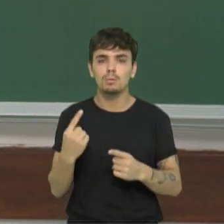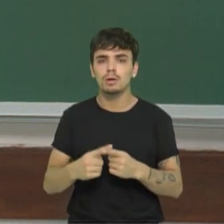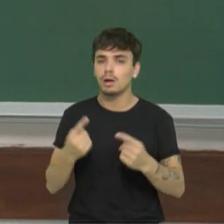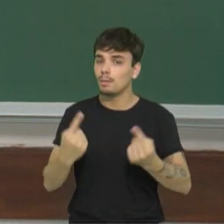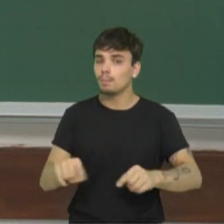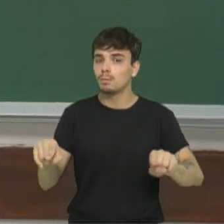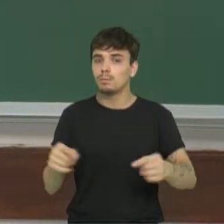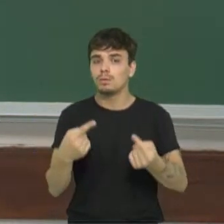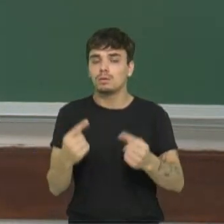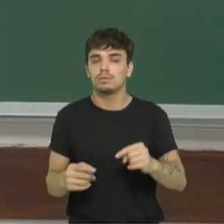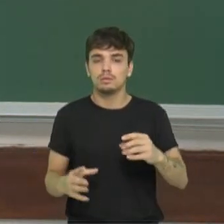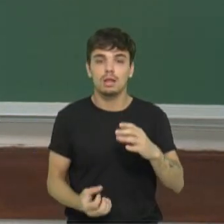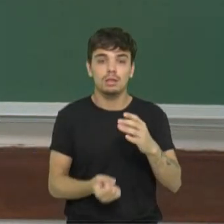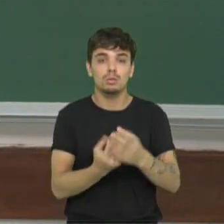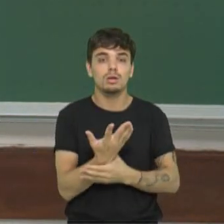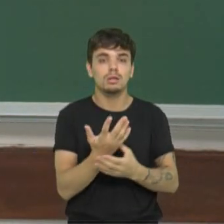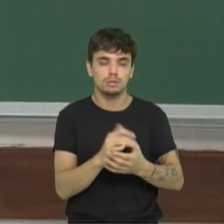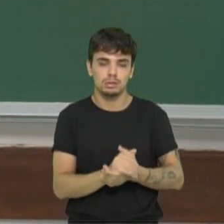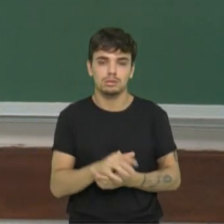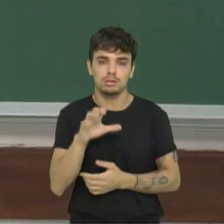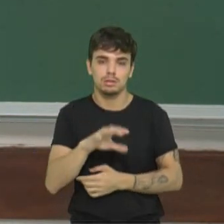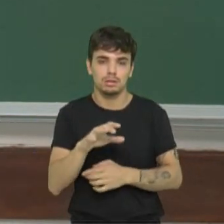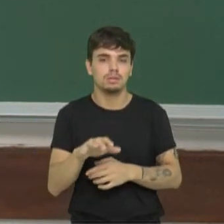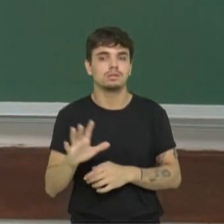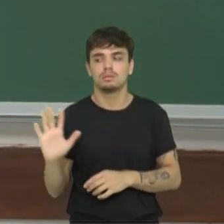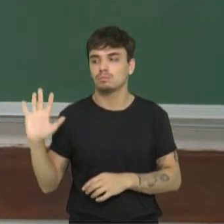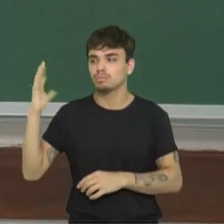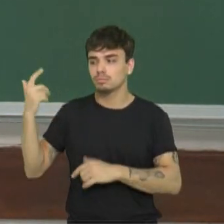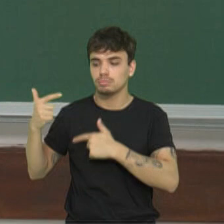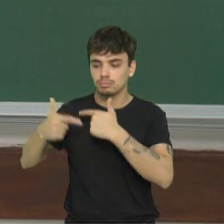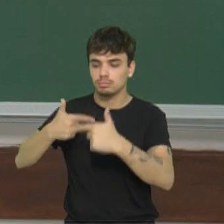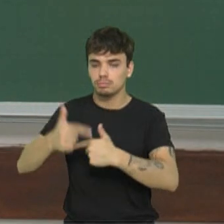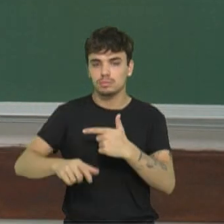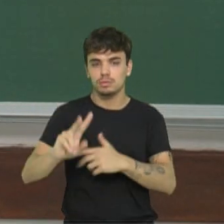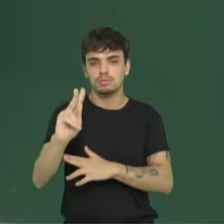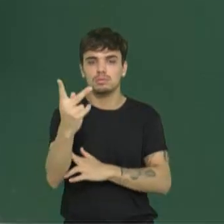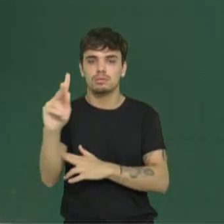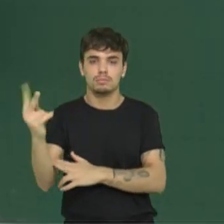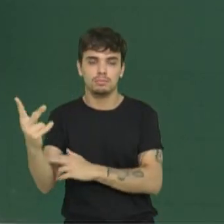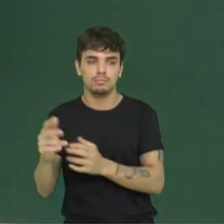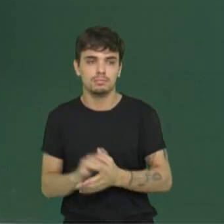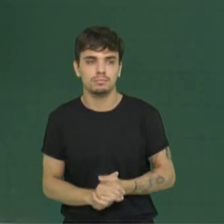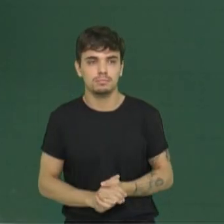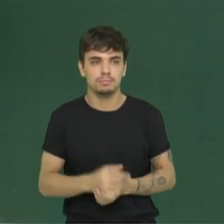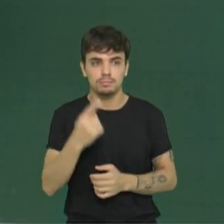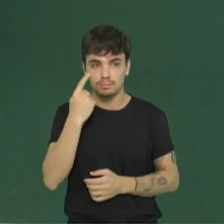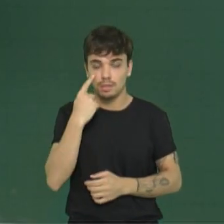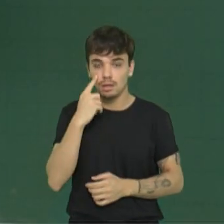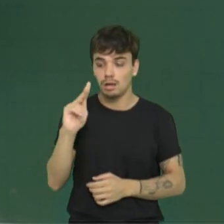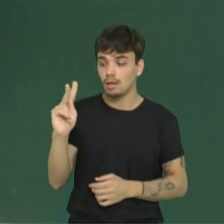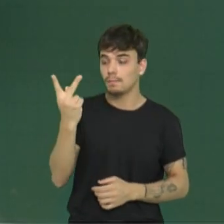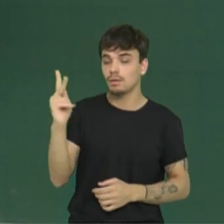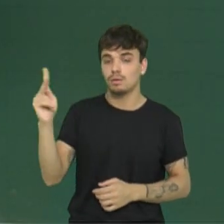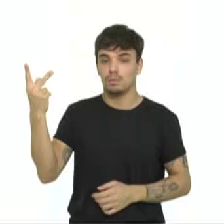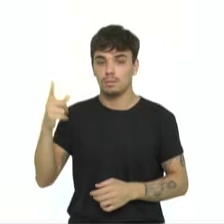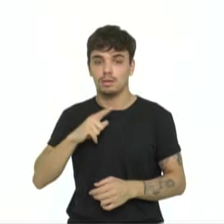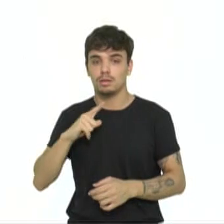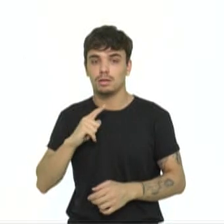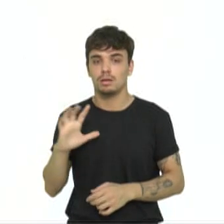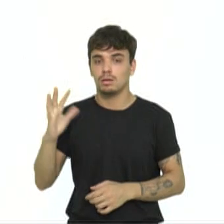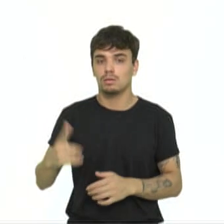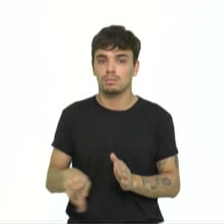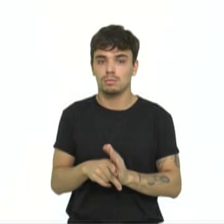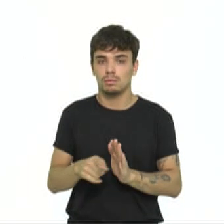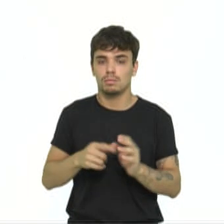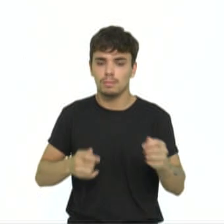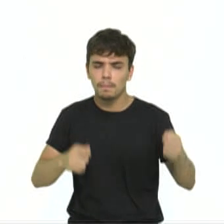está na origem desse movimento hip hop, certo? O hip hop propõe uma ação de